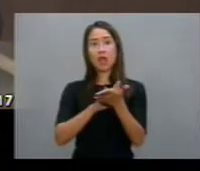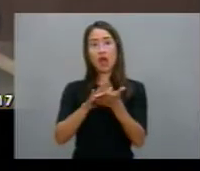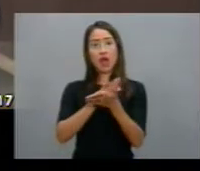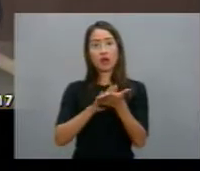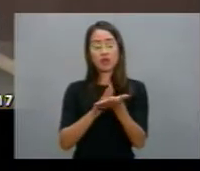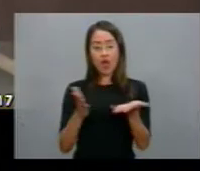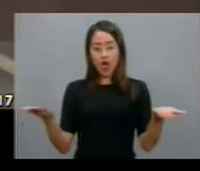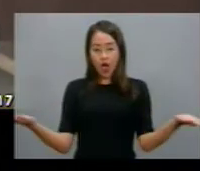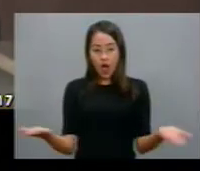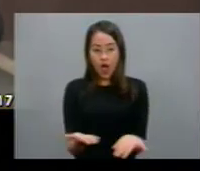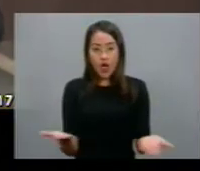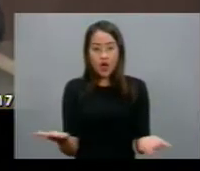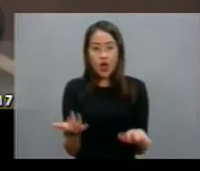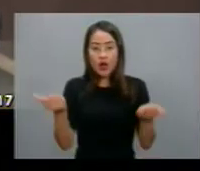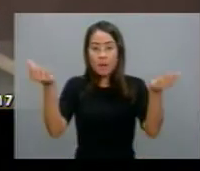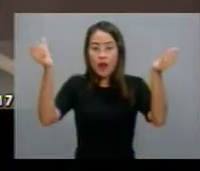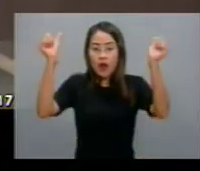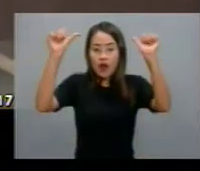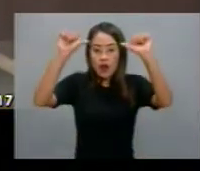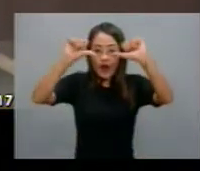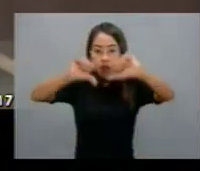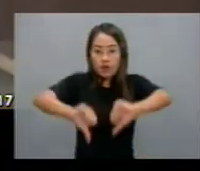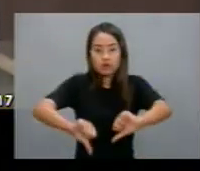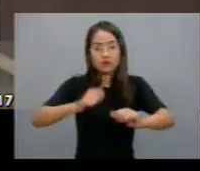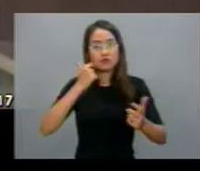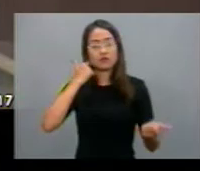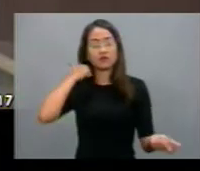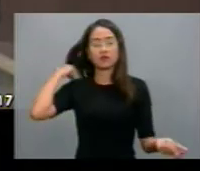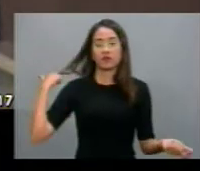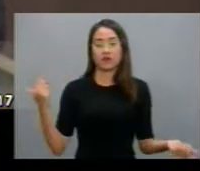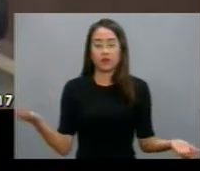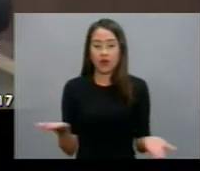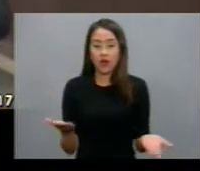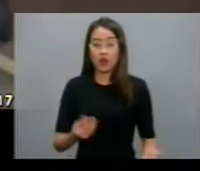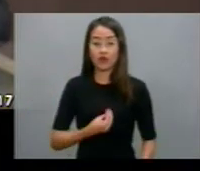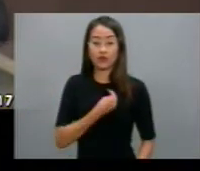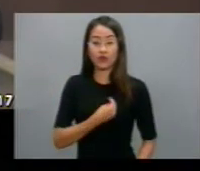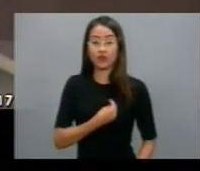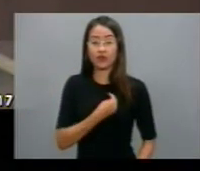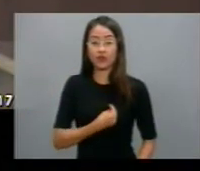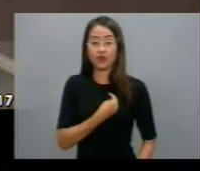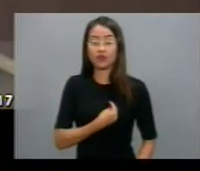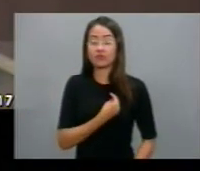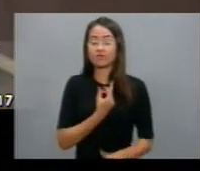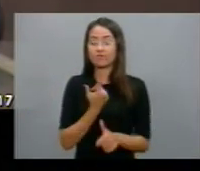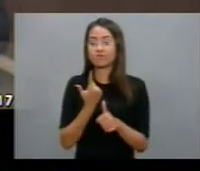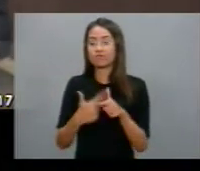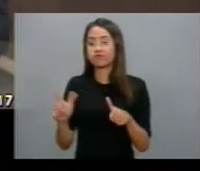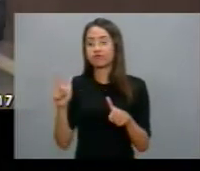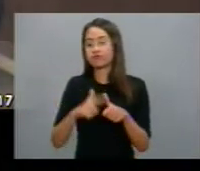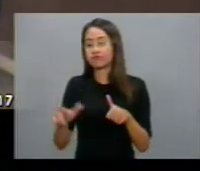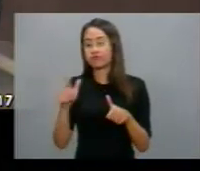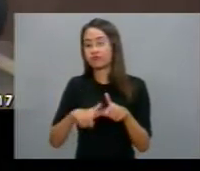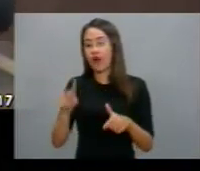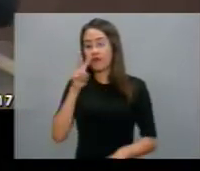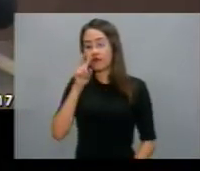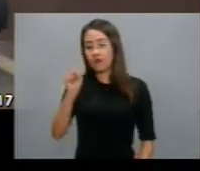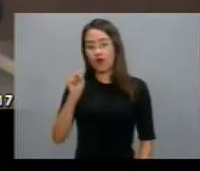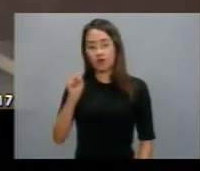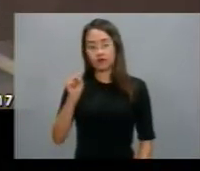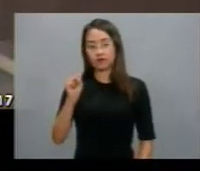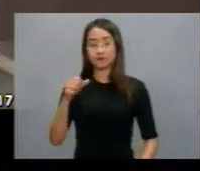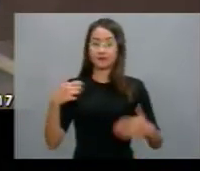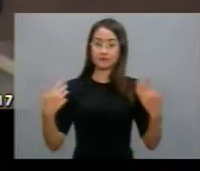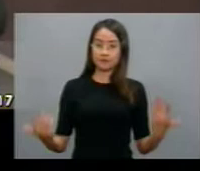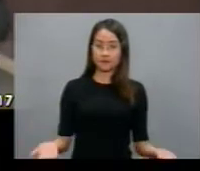atravessamos a taxa de epidemia de homicídio e nós agora estamos vivendo esse descalabro. E, no geral, nós temos uma